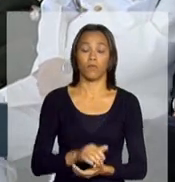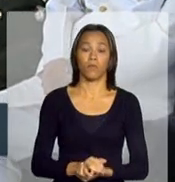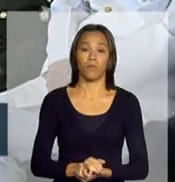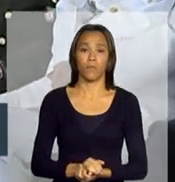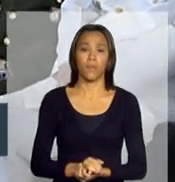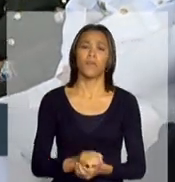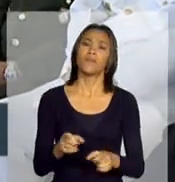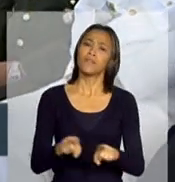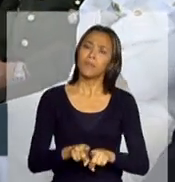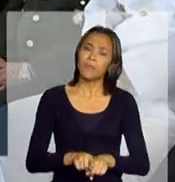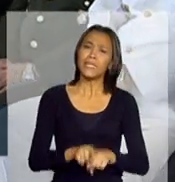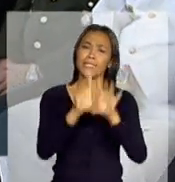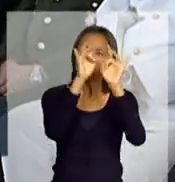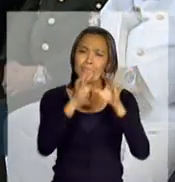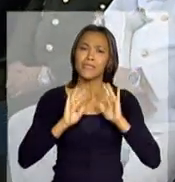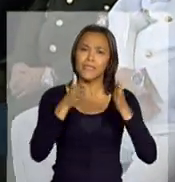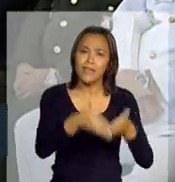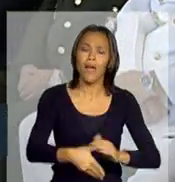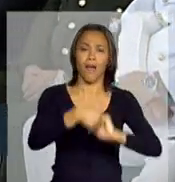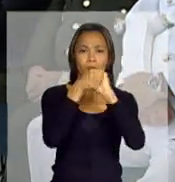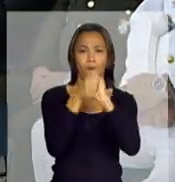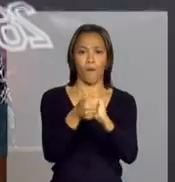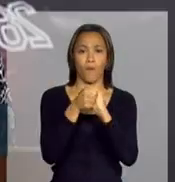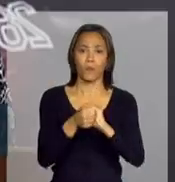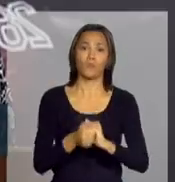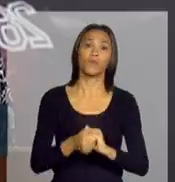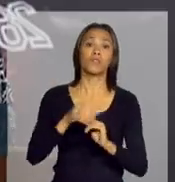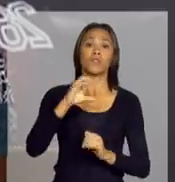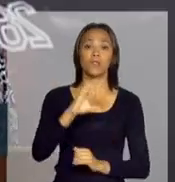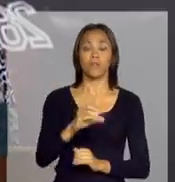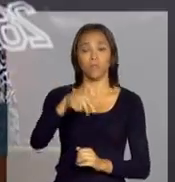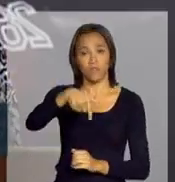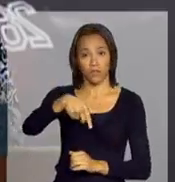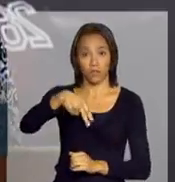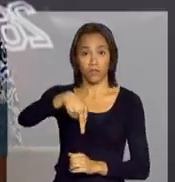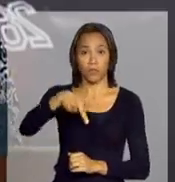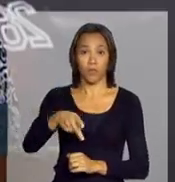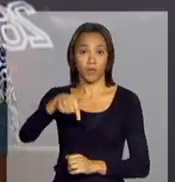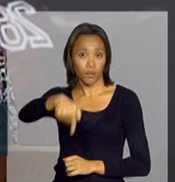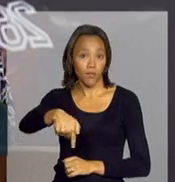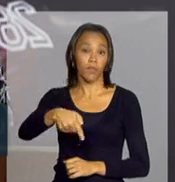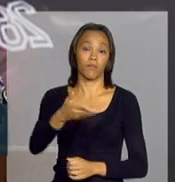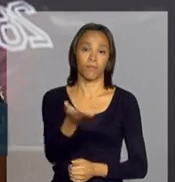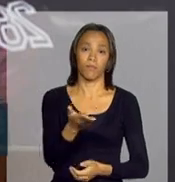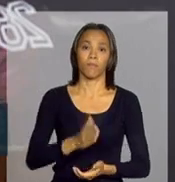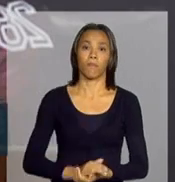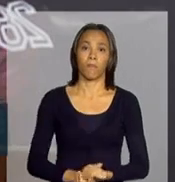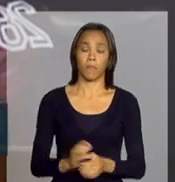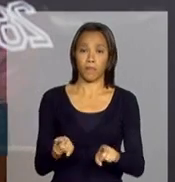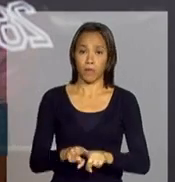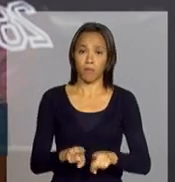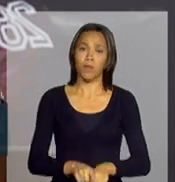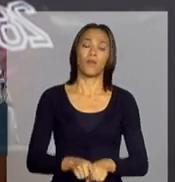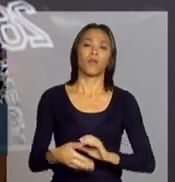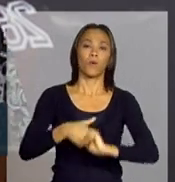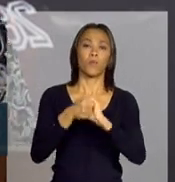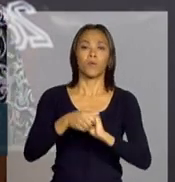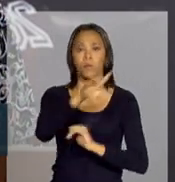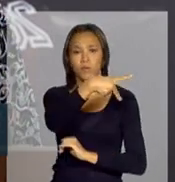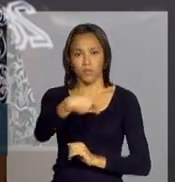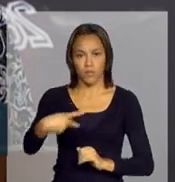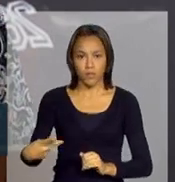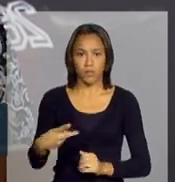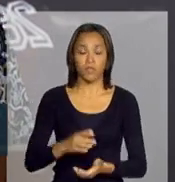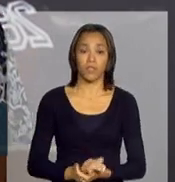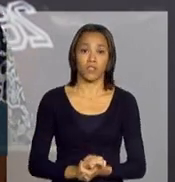dirig um cumprimento especial ao presidente do CNPQ glci Oliva cumprimentar o presidente da fundação